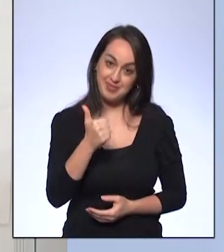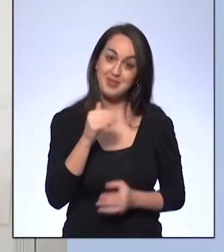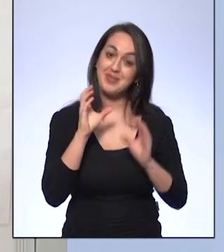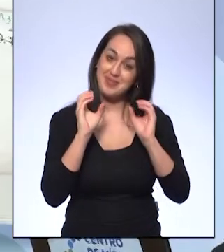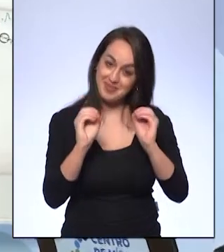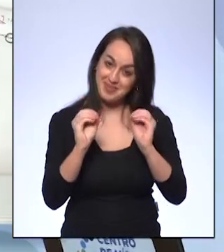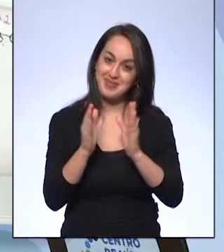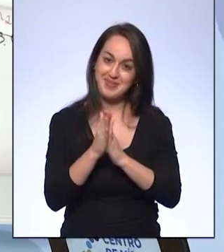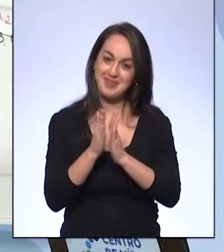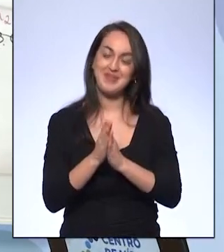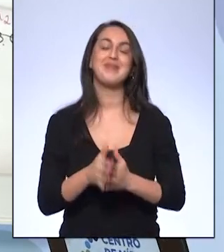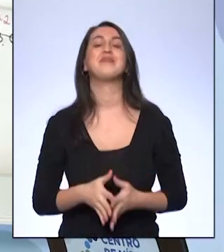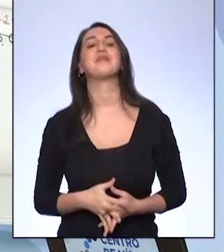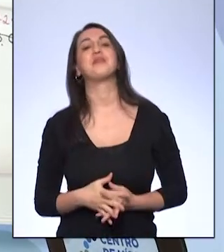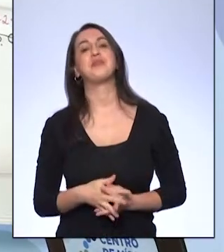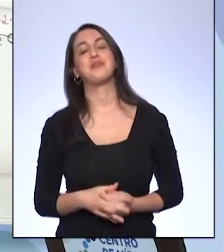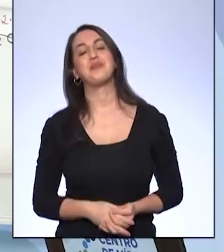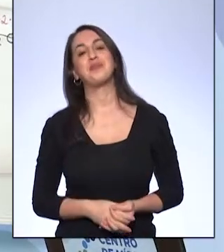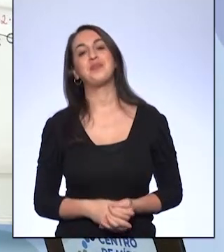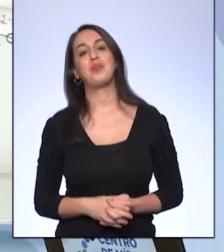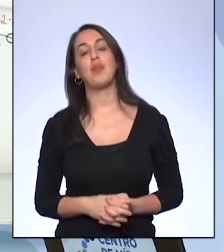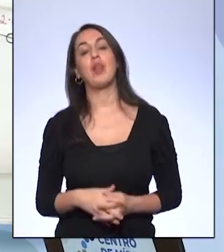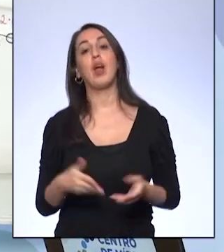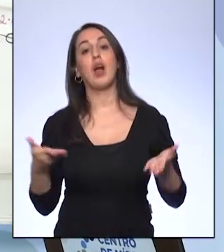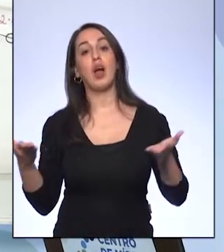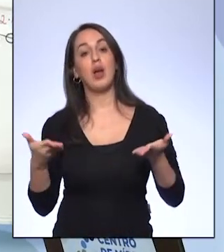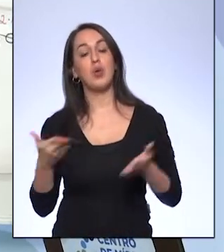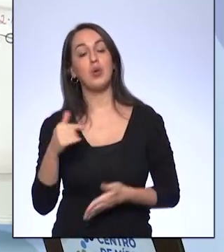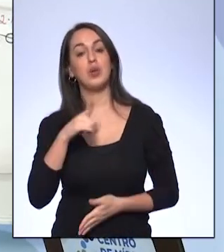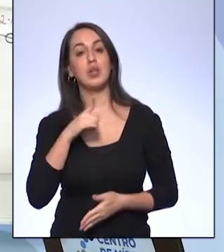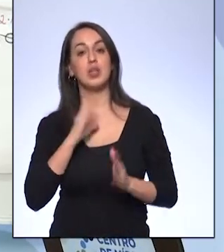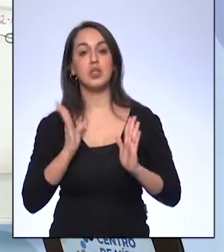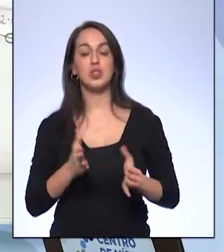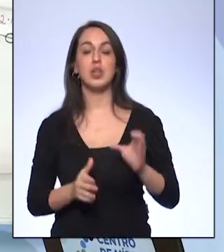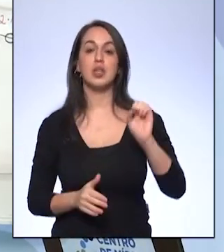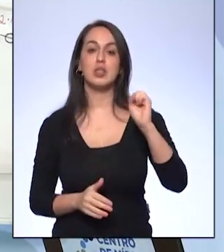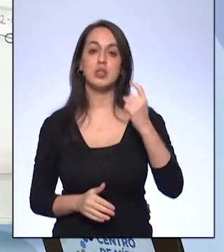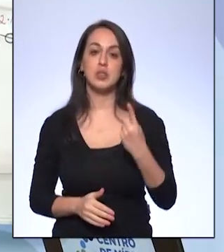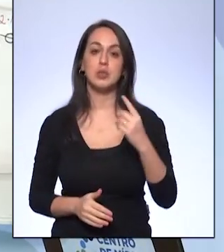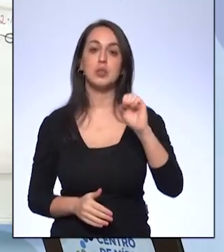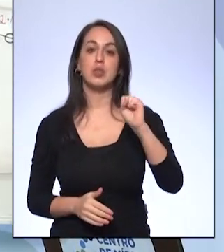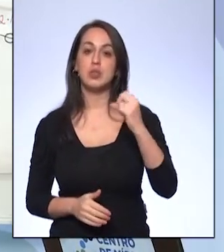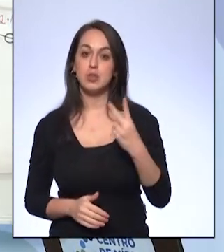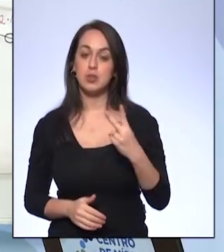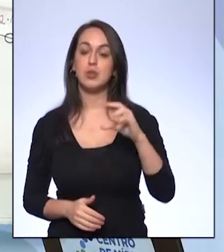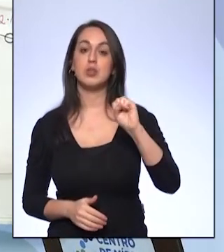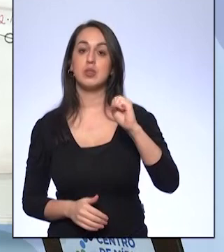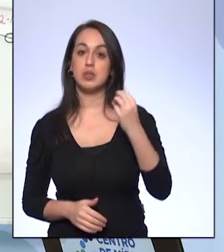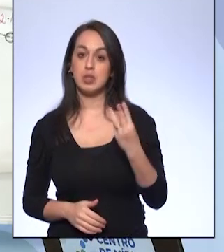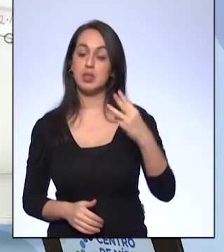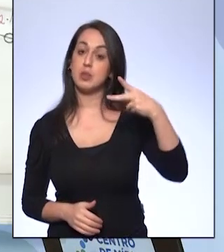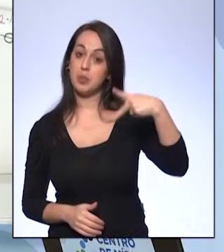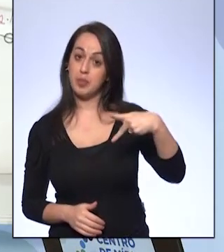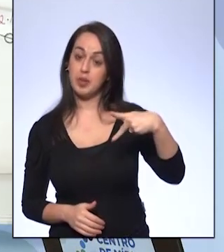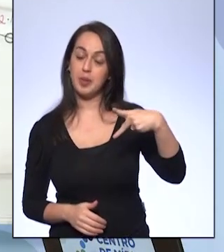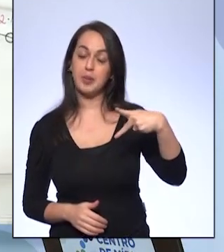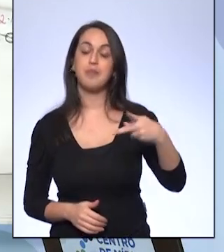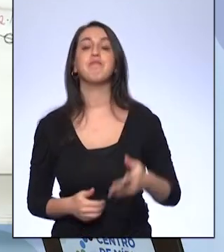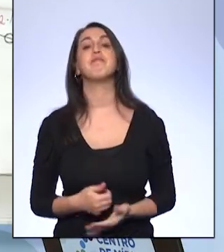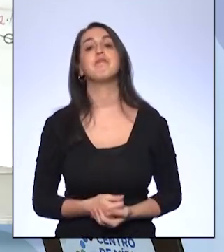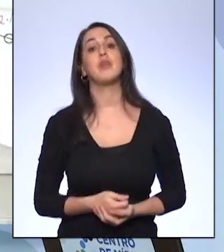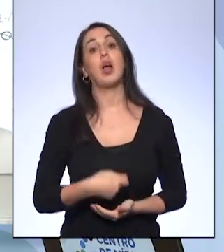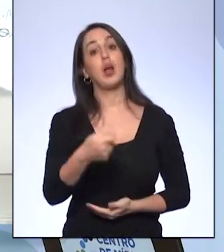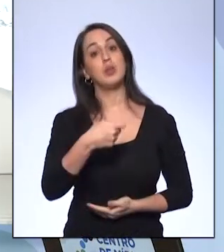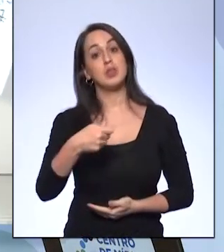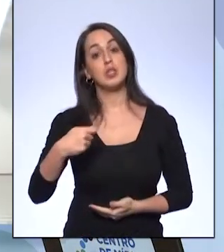0, parabéns. Agora que eu já tenho o S1, o S2, o S3 e o P, vamos escrever